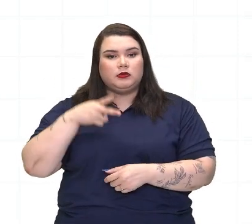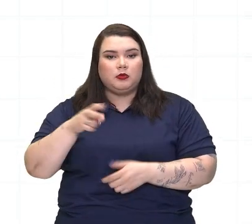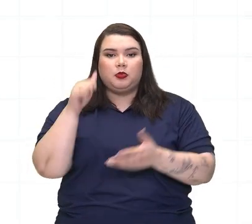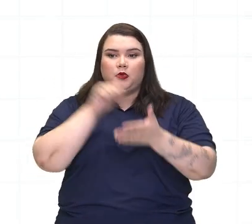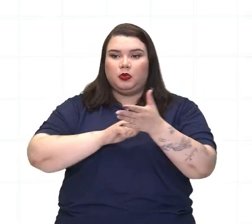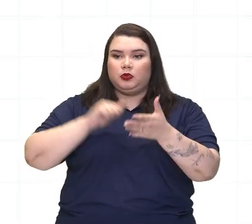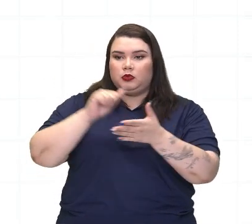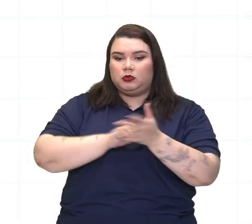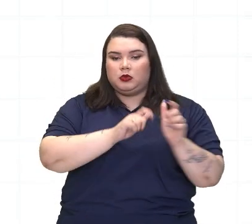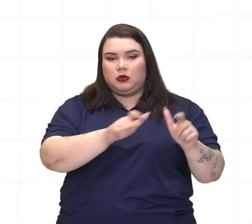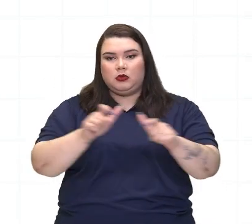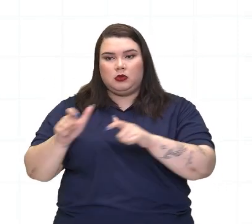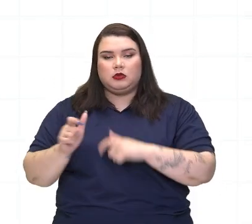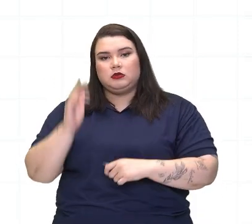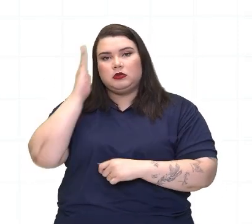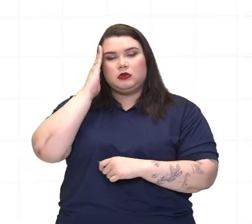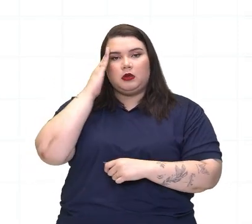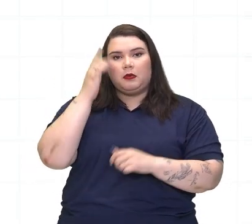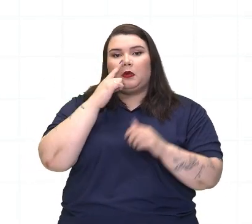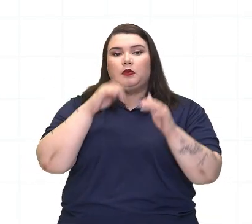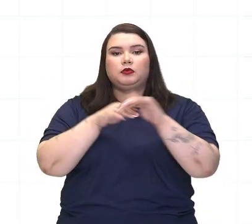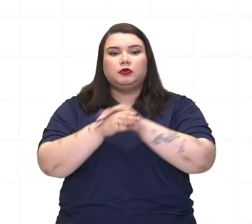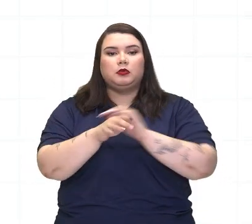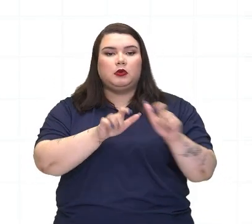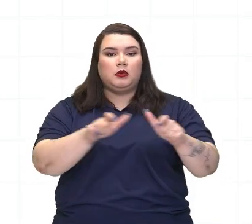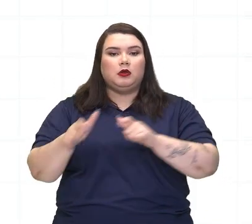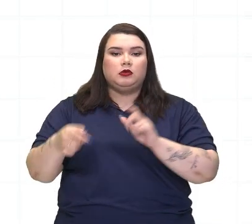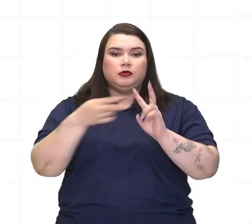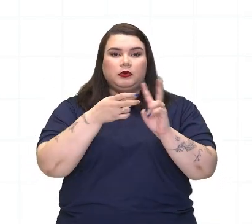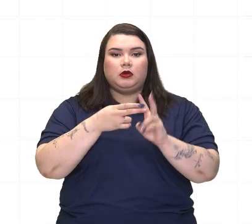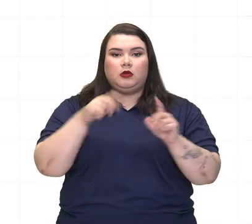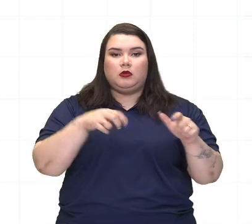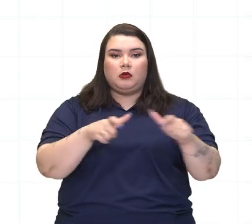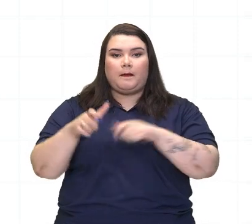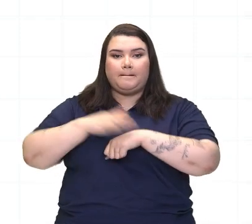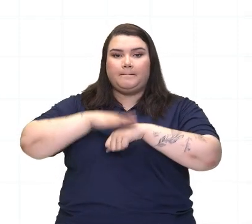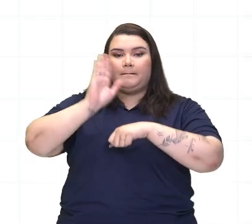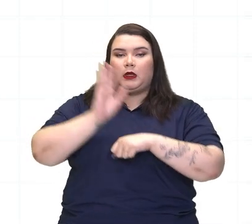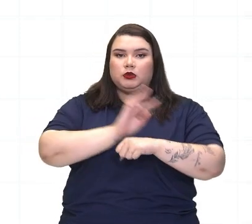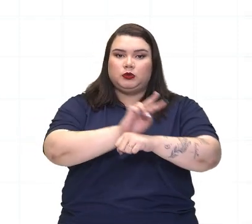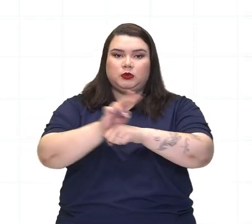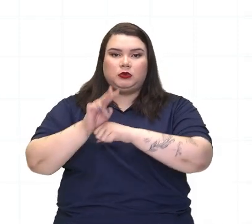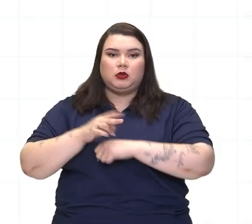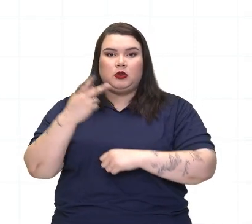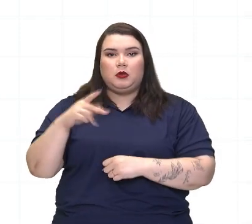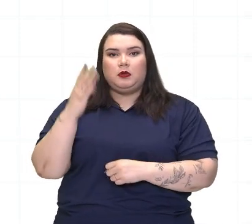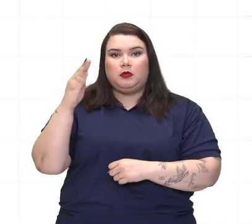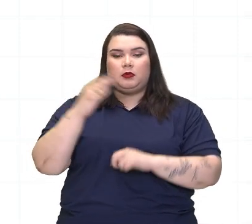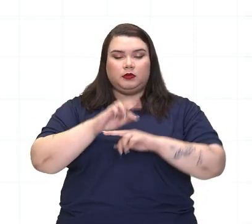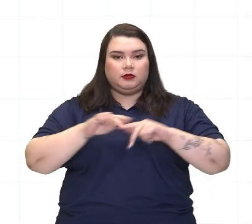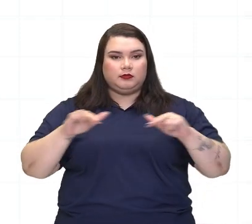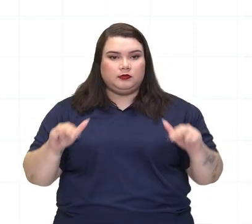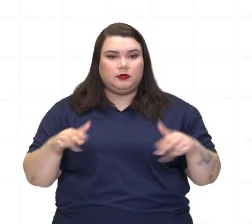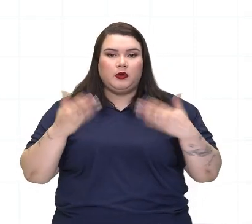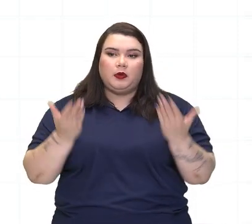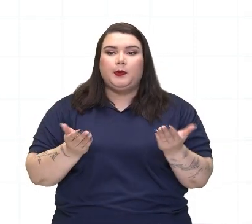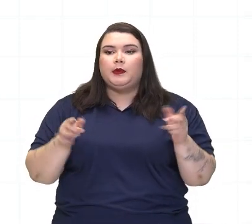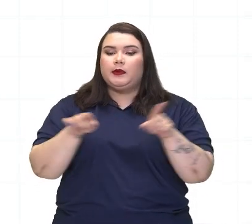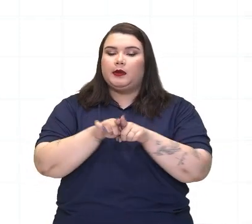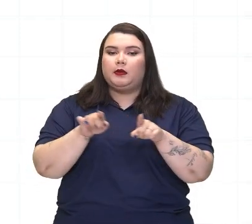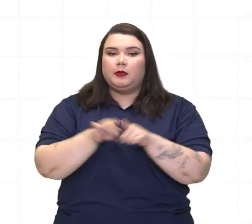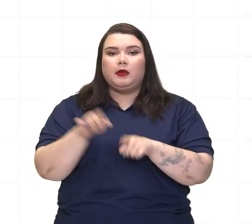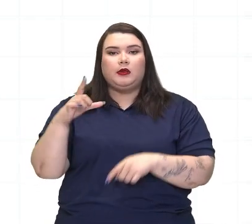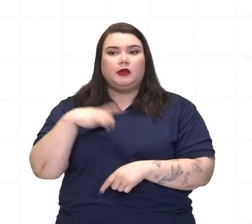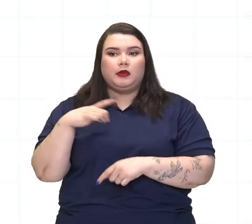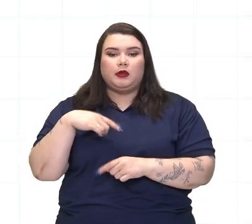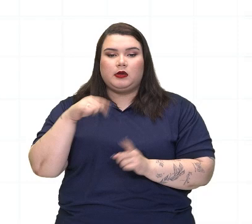por território e sabemos que os territórios indígenas são as terras mais preservadas da biodiversidade. Comum também, então,